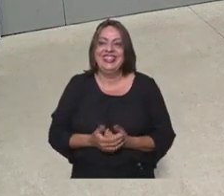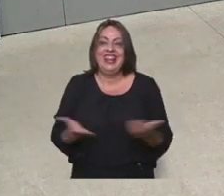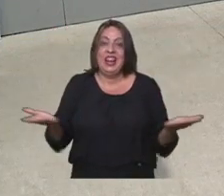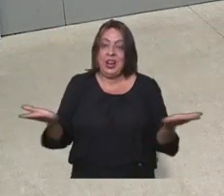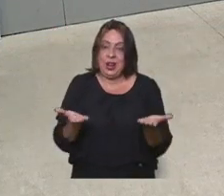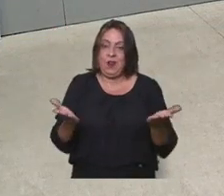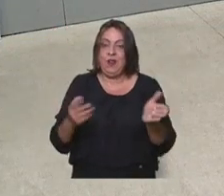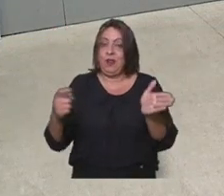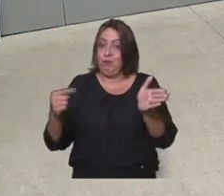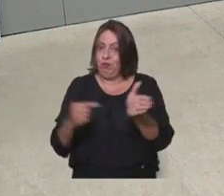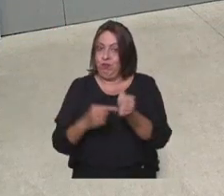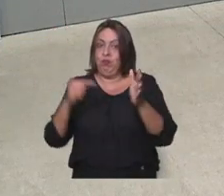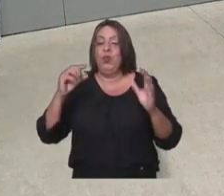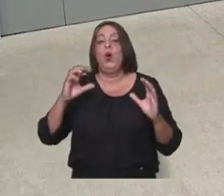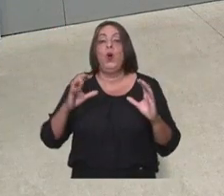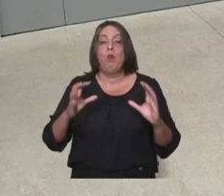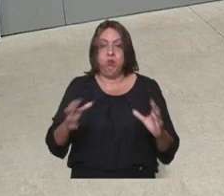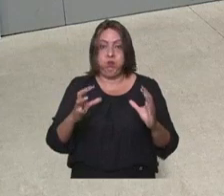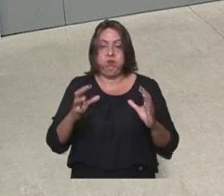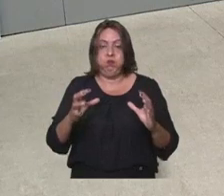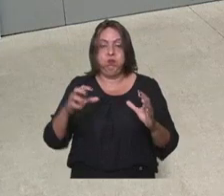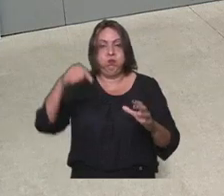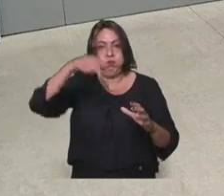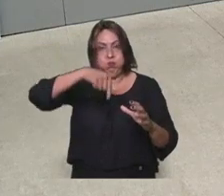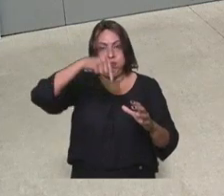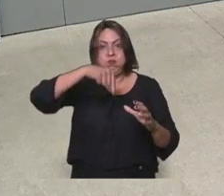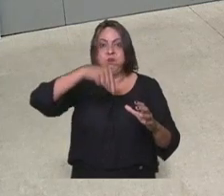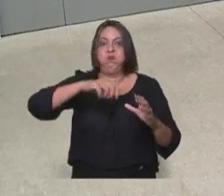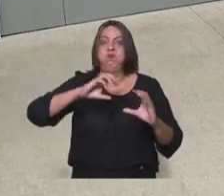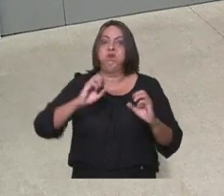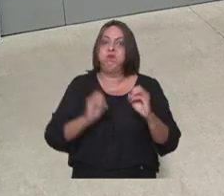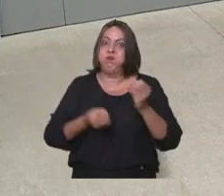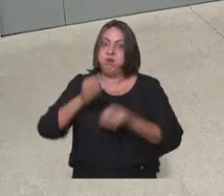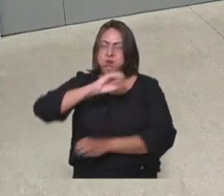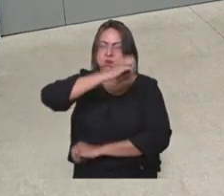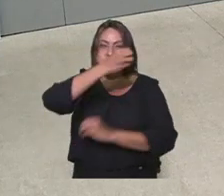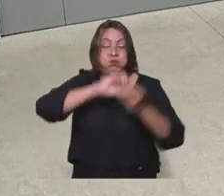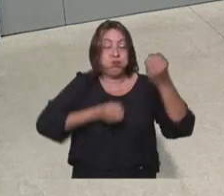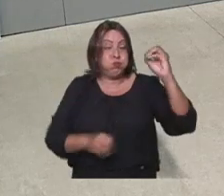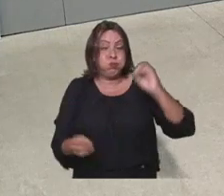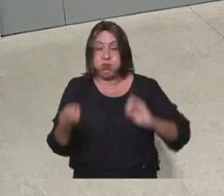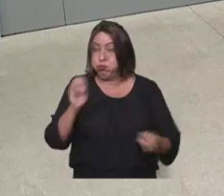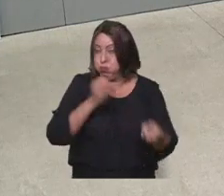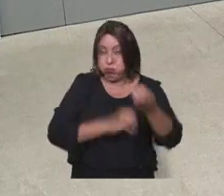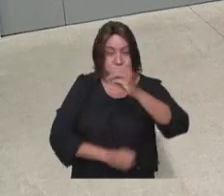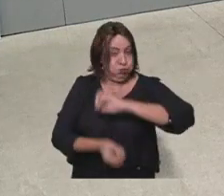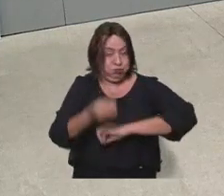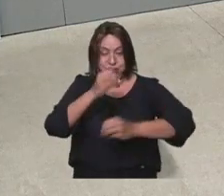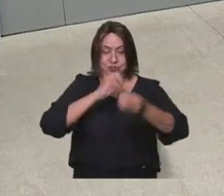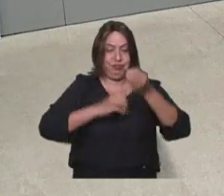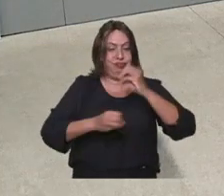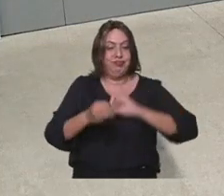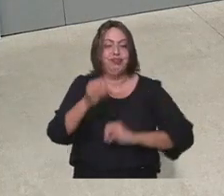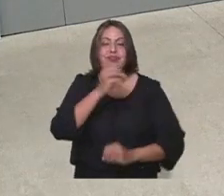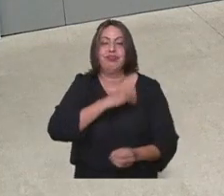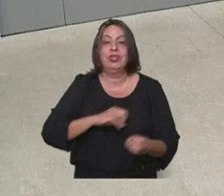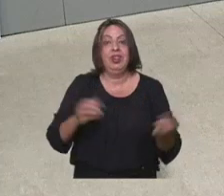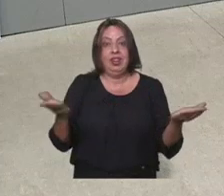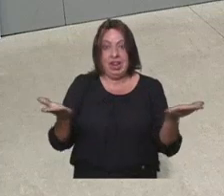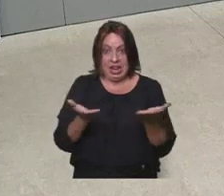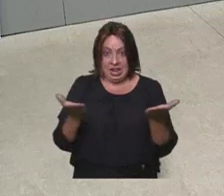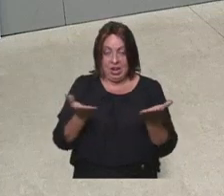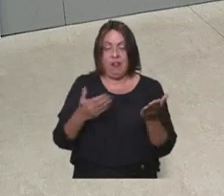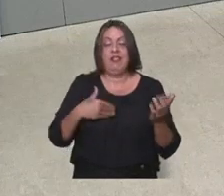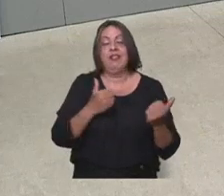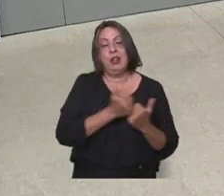hora do nosso segundo prêmio do Domingão. Eu vou estar aqui na condução, já que já na conferência terei o auxílio da minha querida Valesquinha